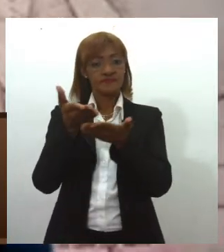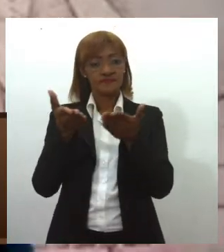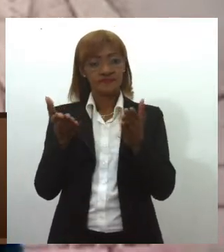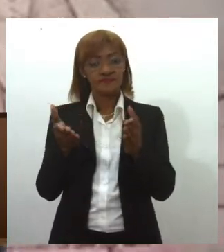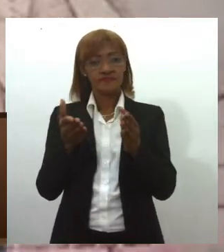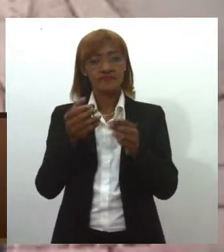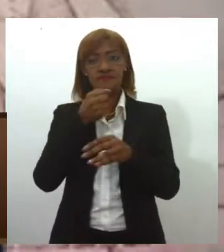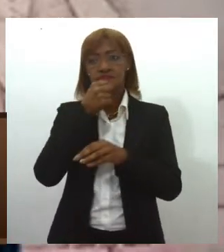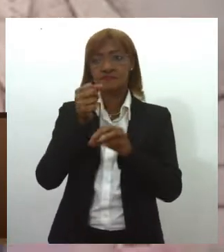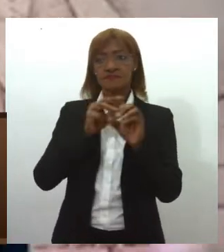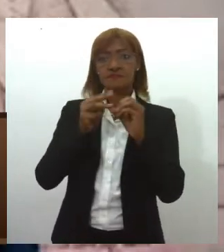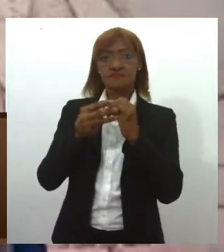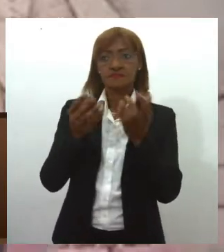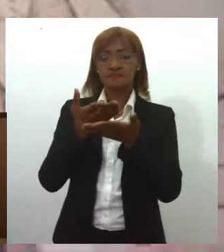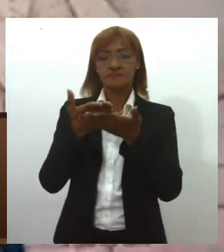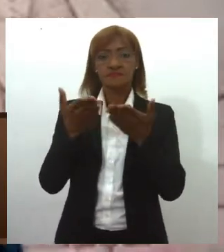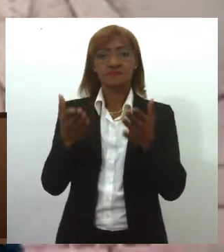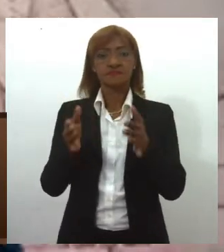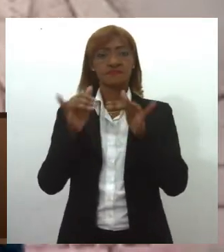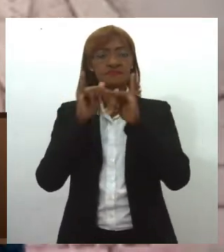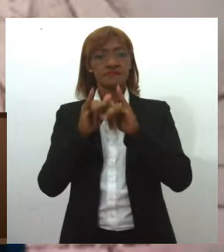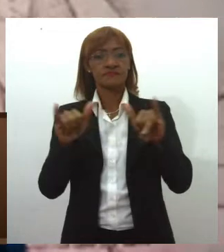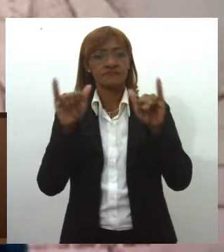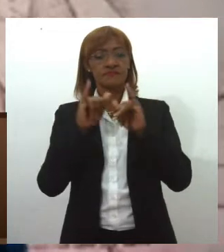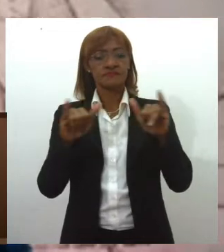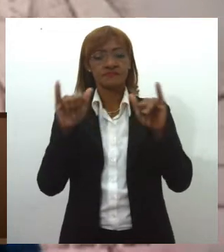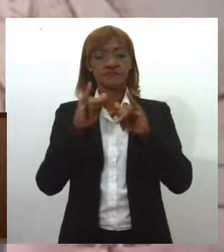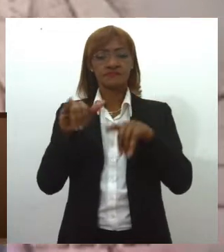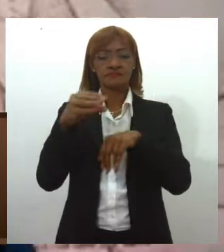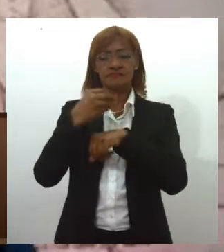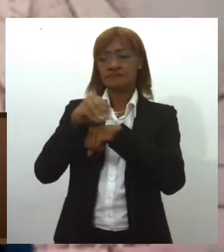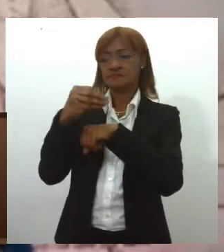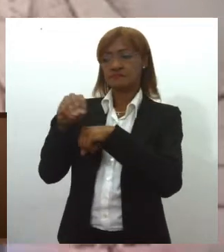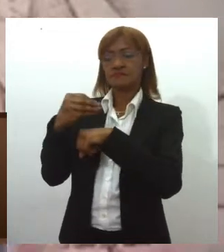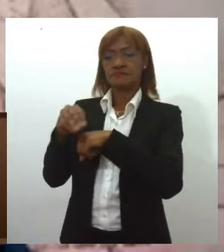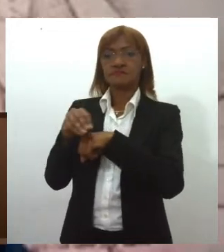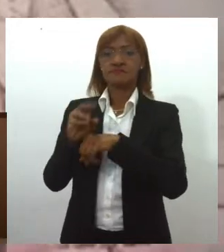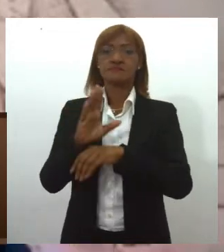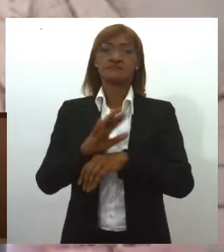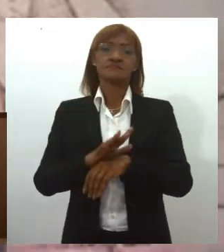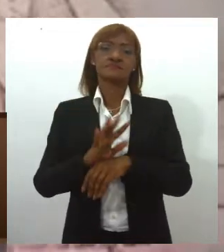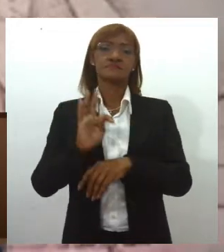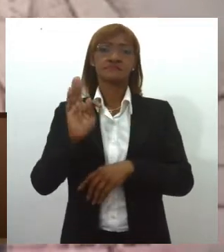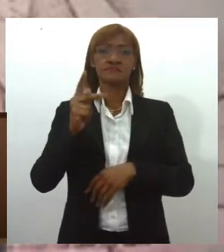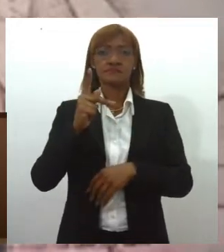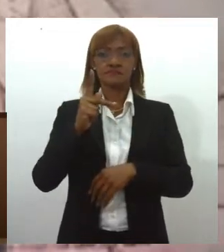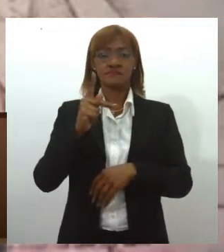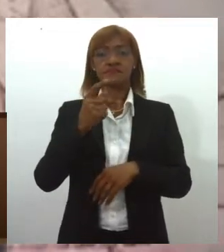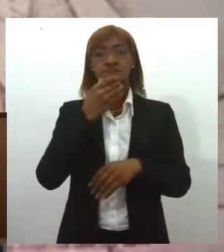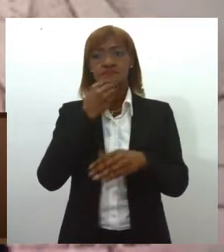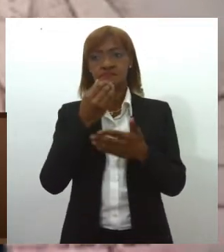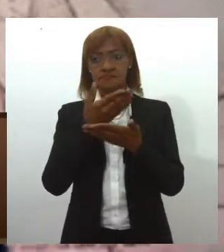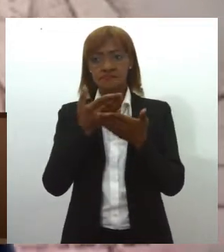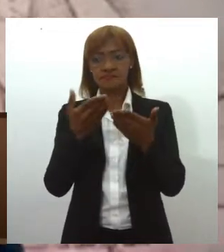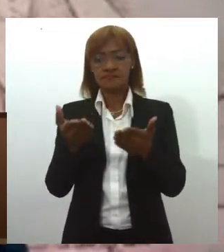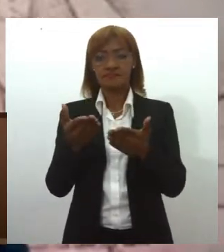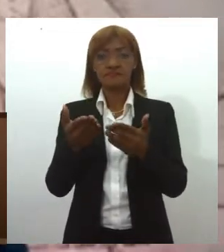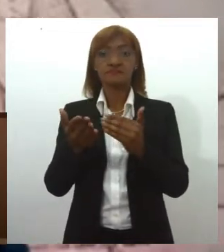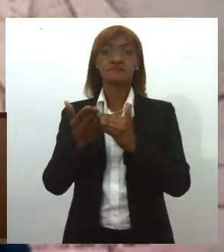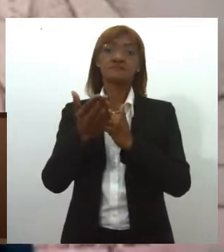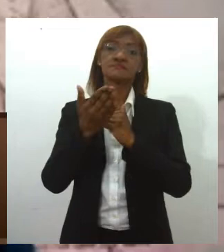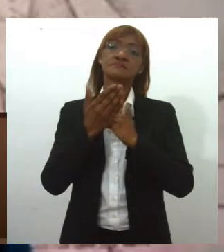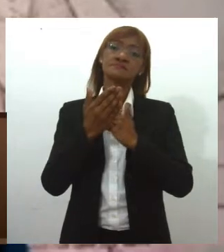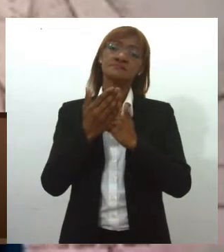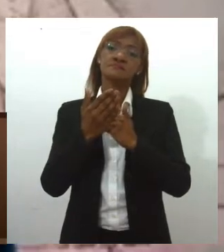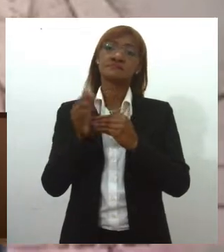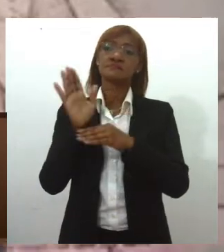imprensa que levam essa informação mais simples para as pessoas e nos ajudam a conscientizar essas